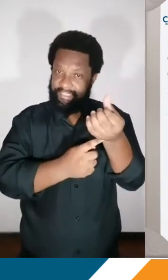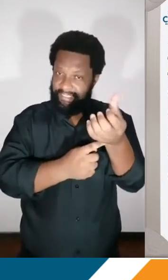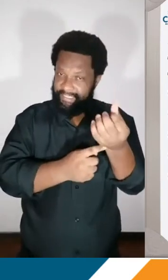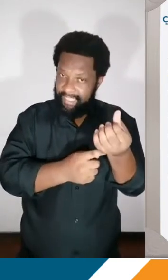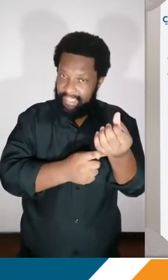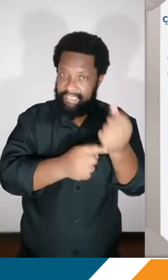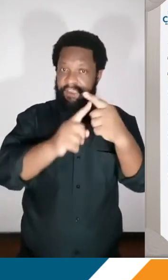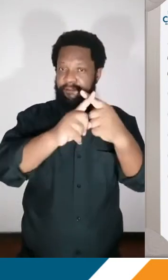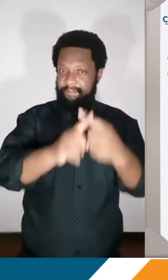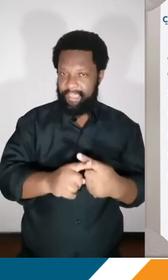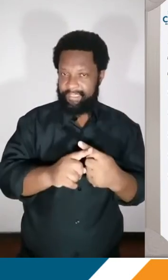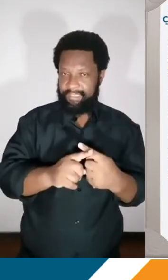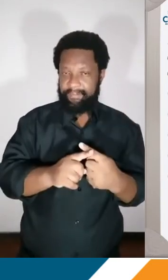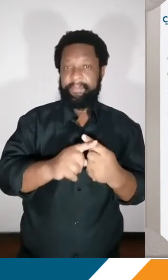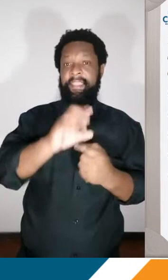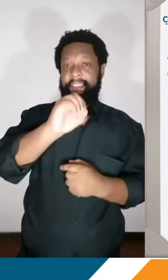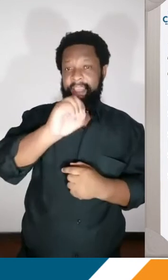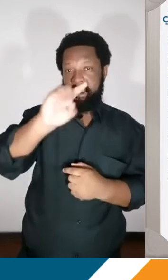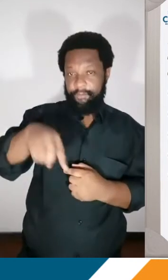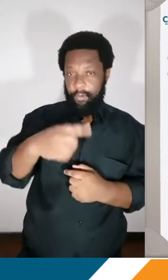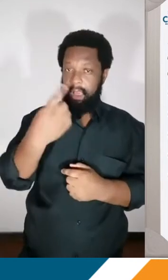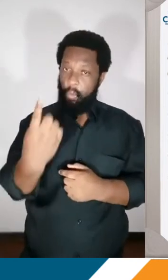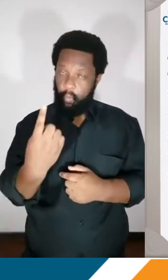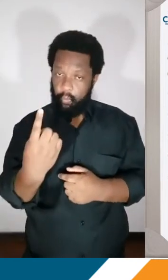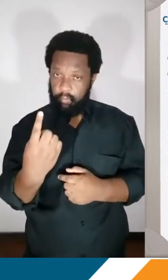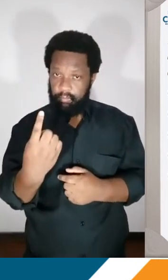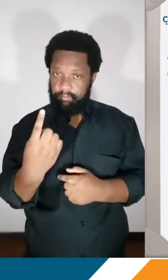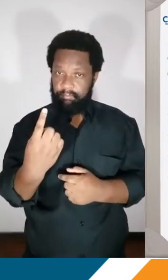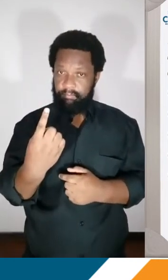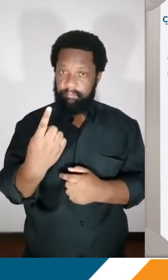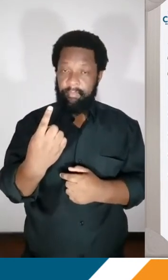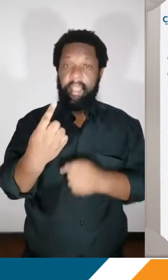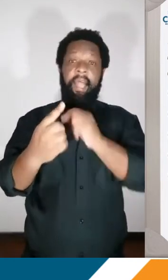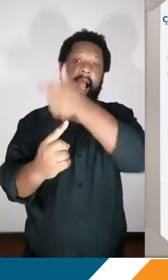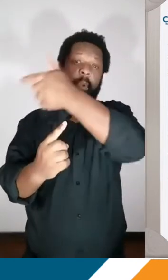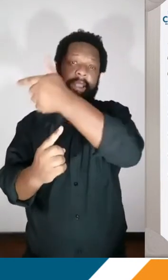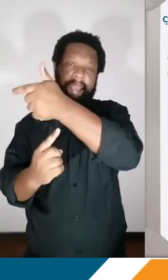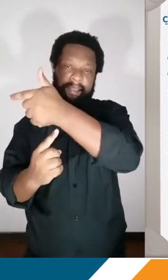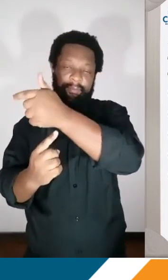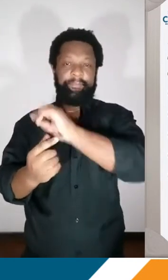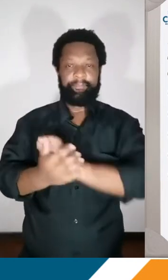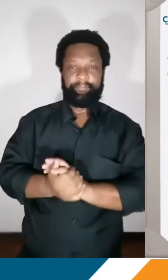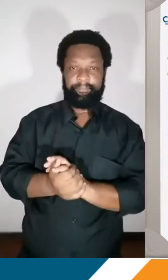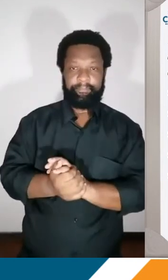16 vezes 0,1 ao quadrado